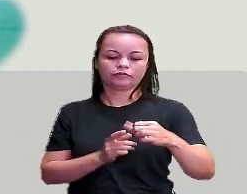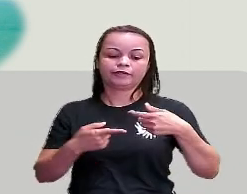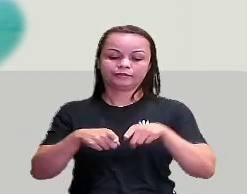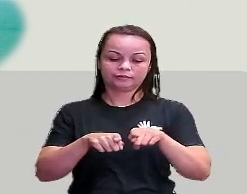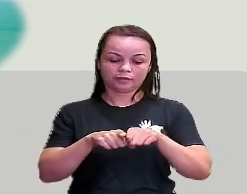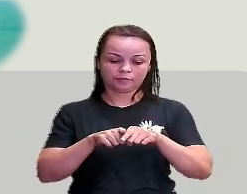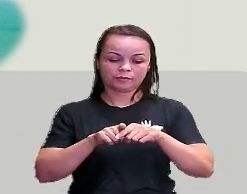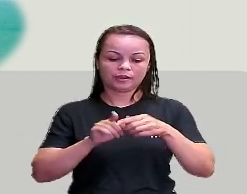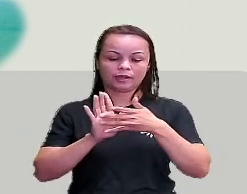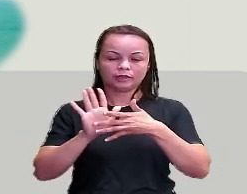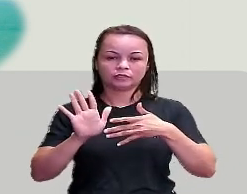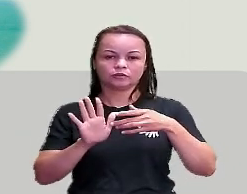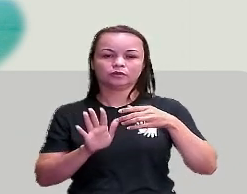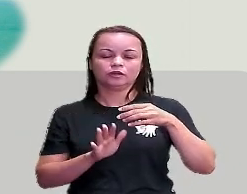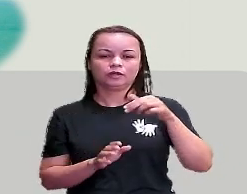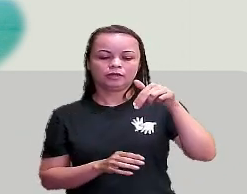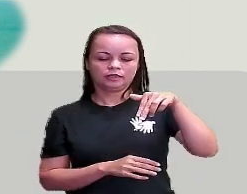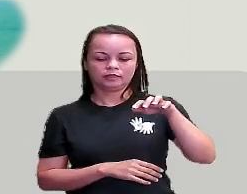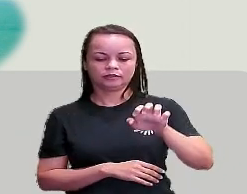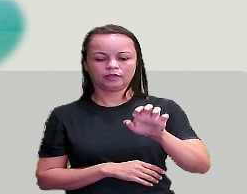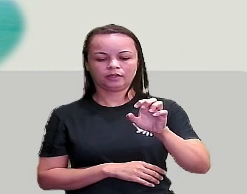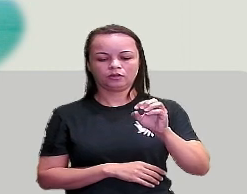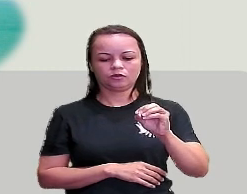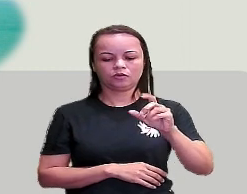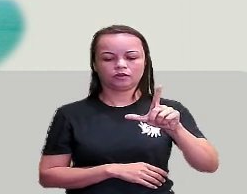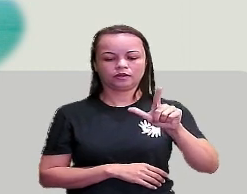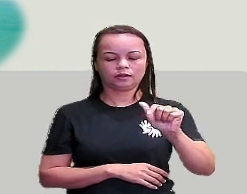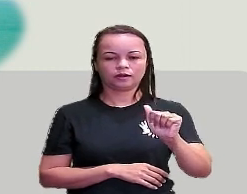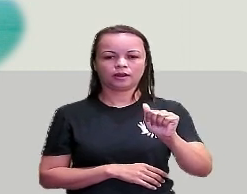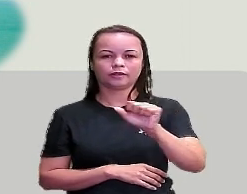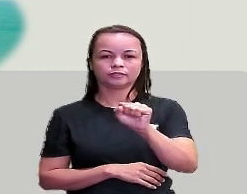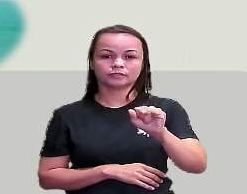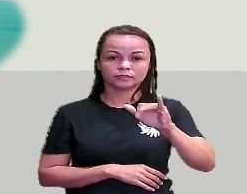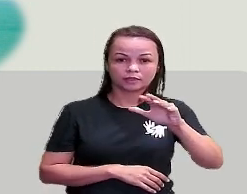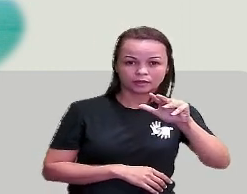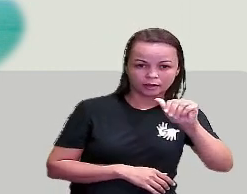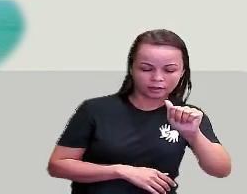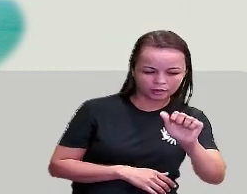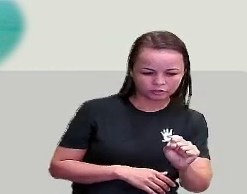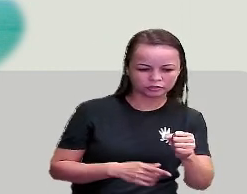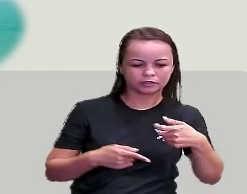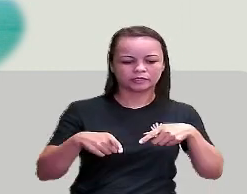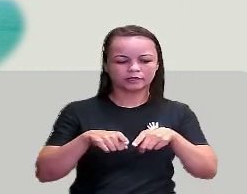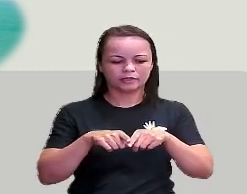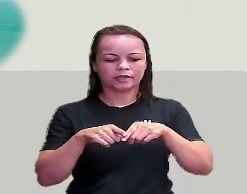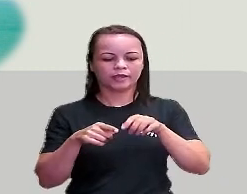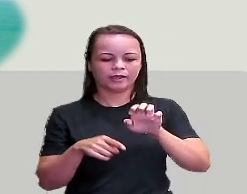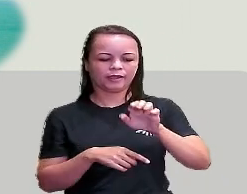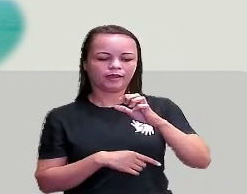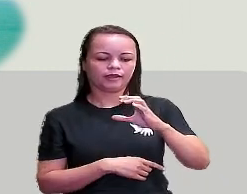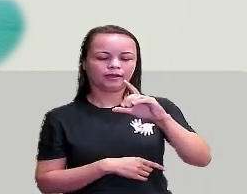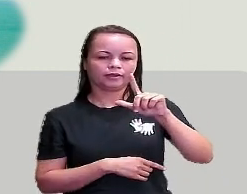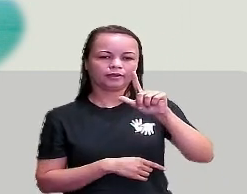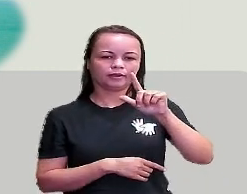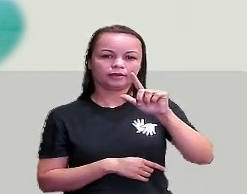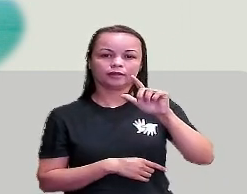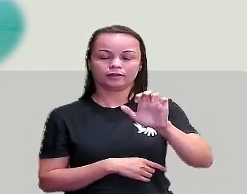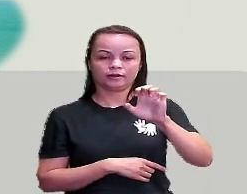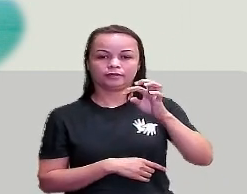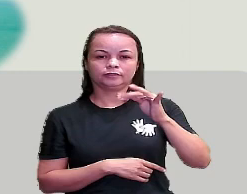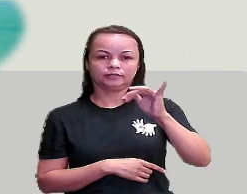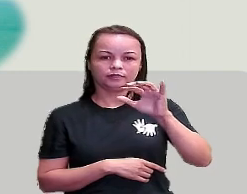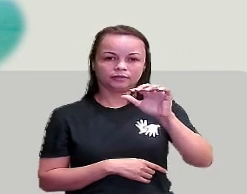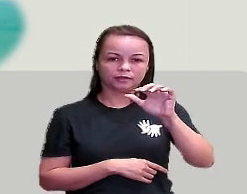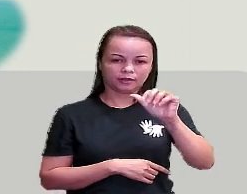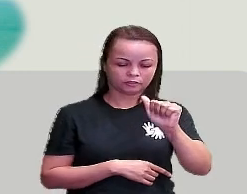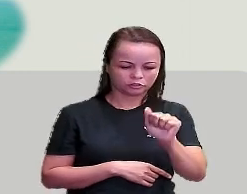do início do século XX. Vamos analisar melhor isso. Olinda é uma cidade totalmente histórica. Cada cantinho de Olinda vai